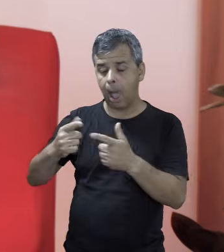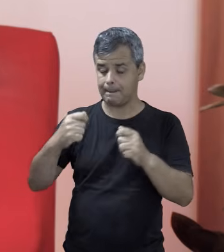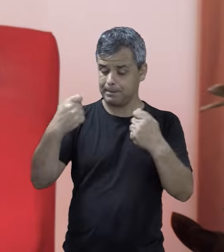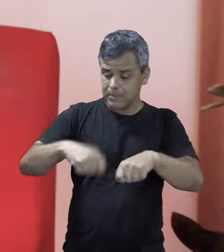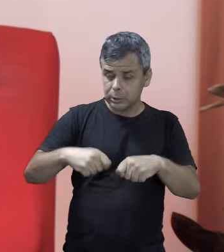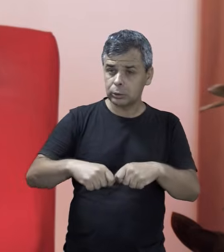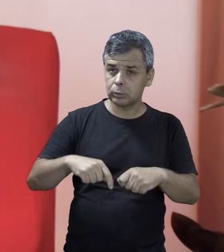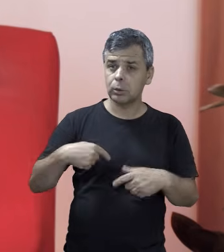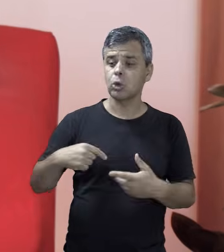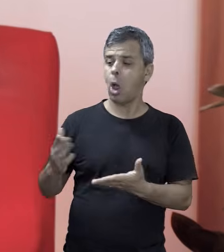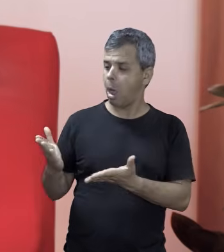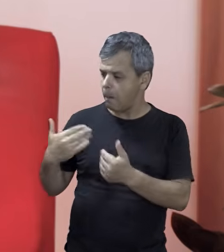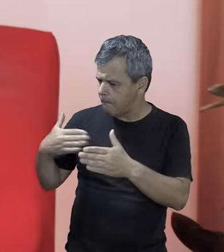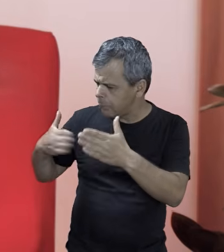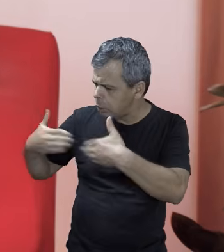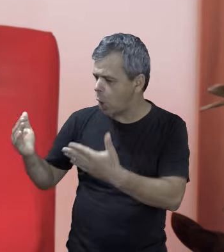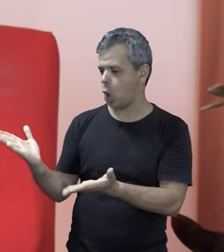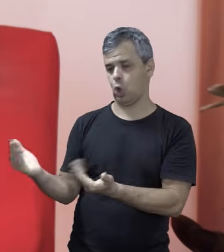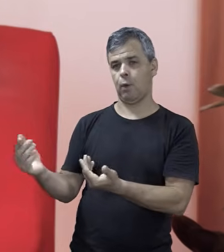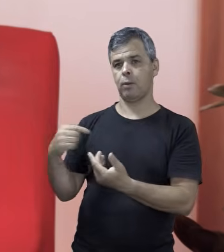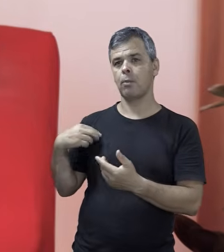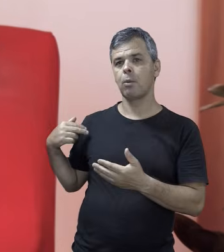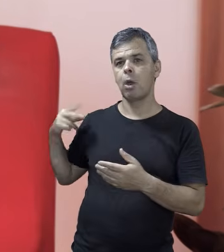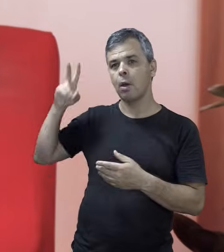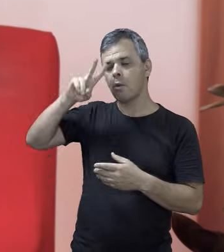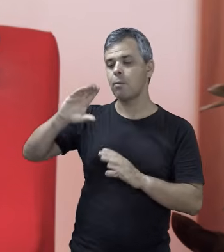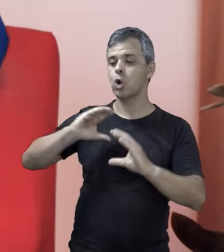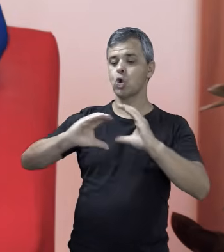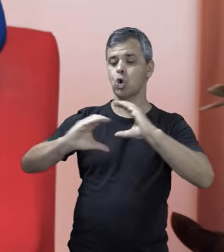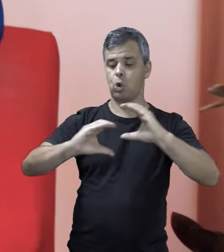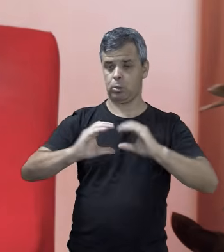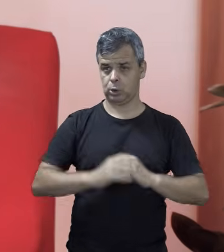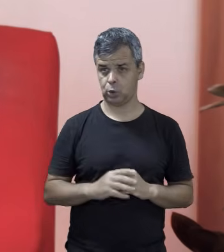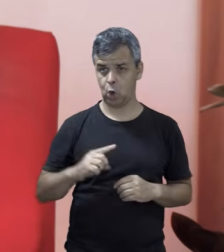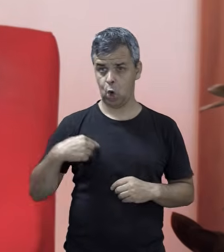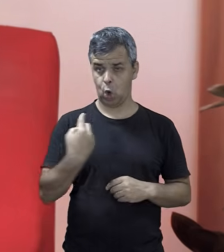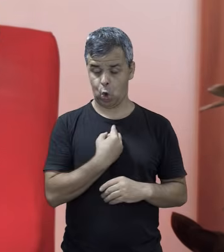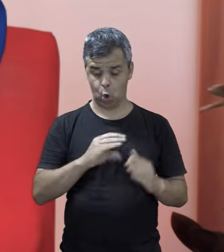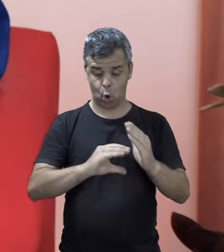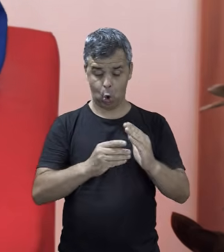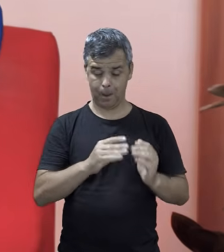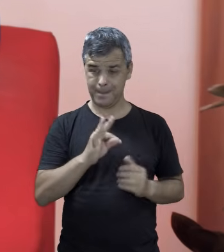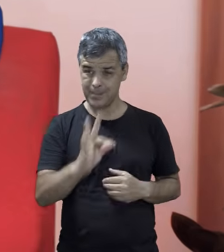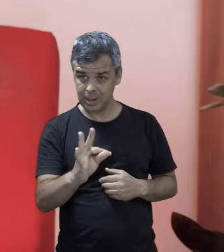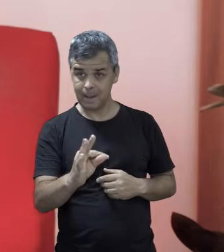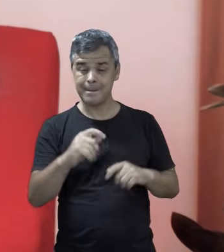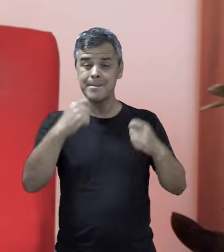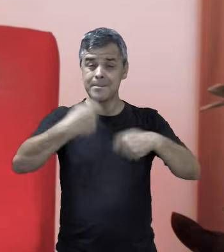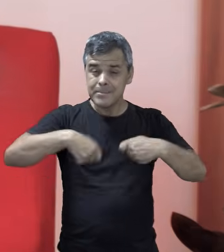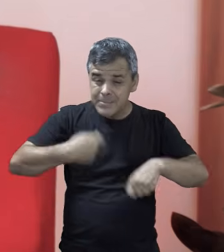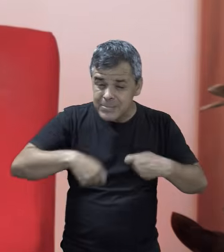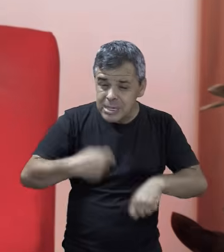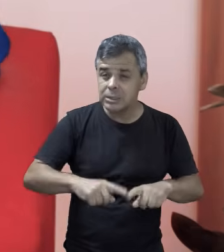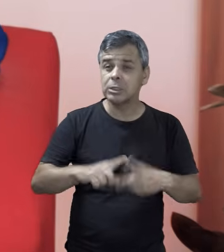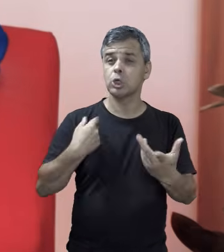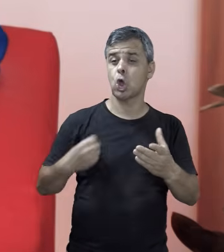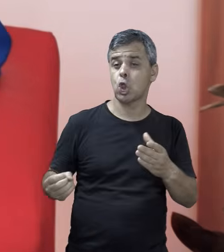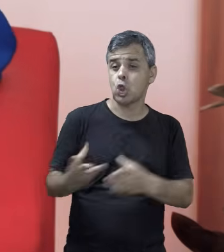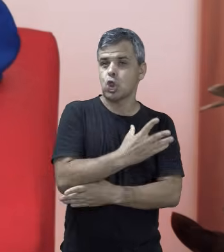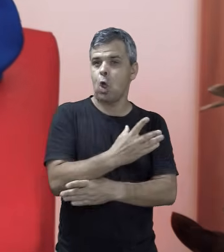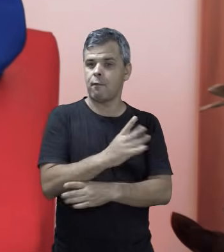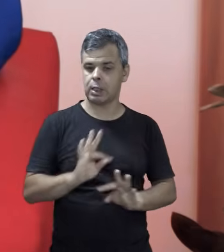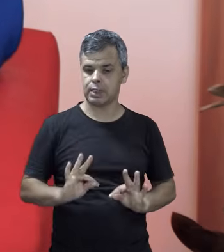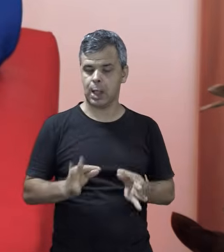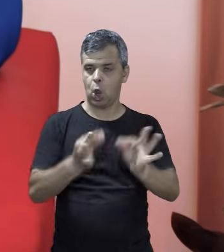precisa falar com essa juventude. E aí vem a história da comunicação. Sim. O nosso partido precisa se atualizar para as novas